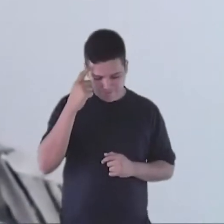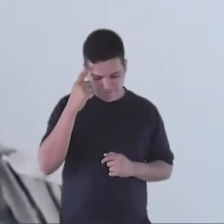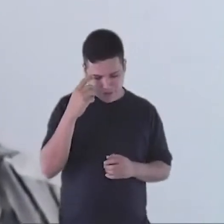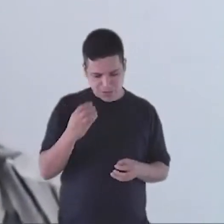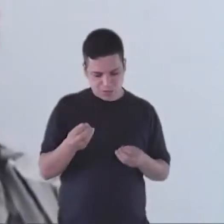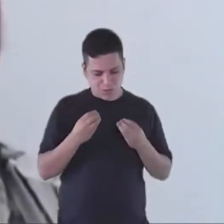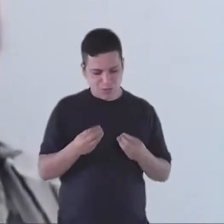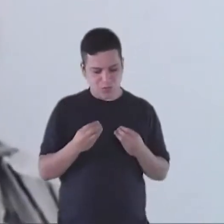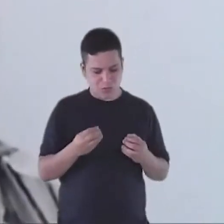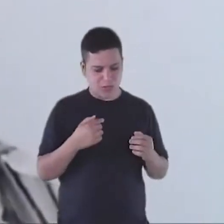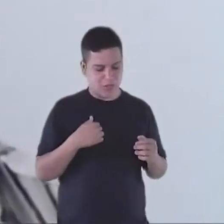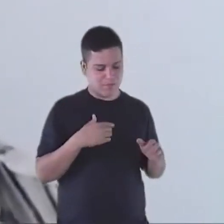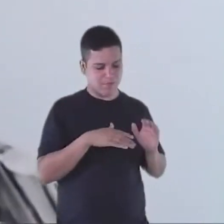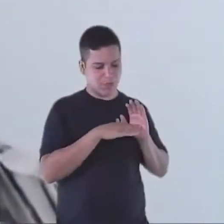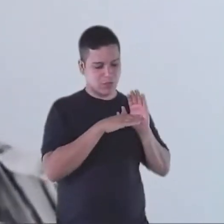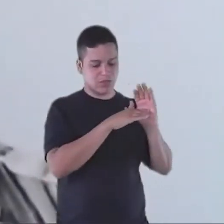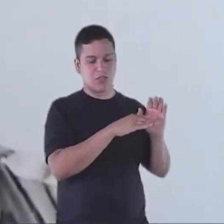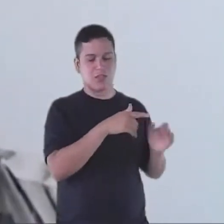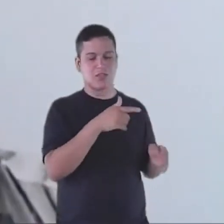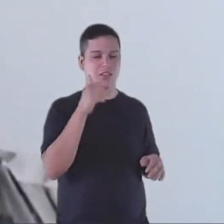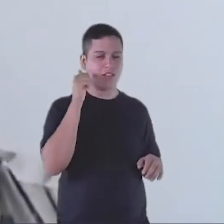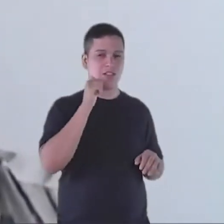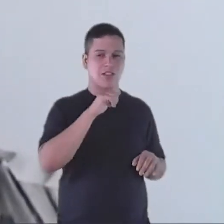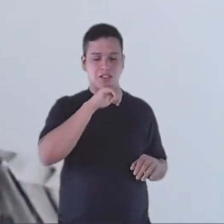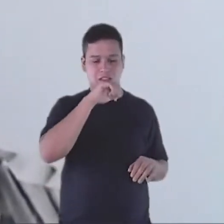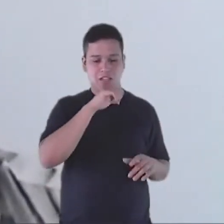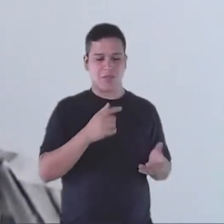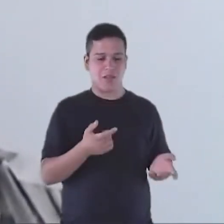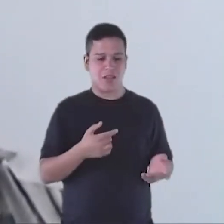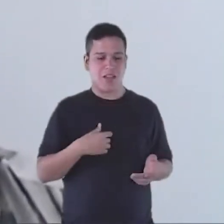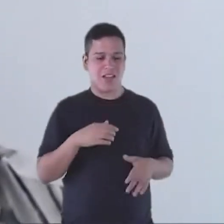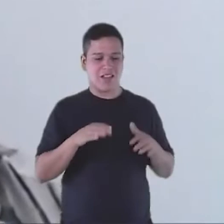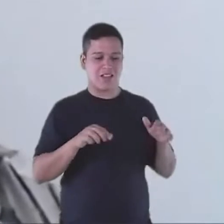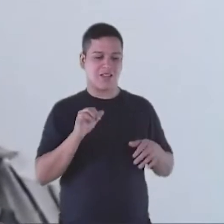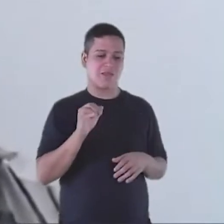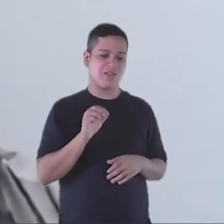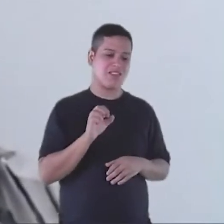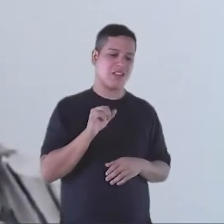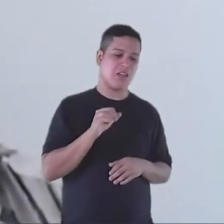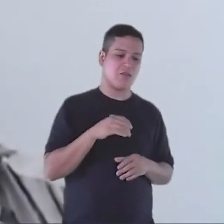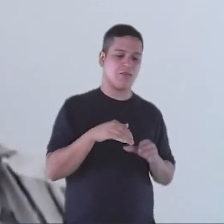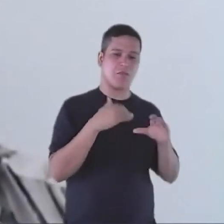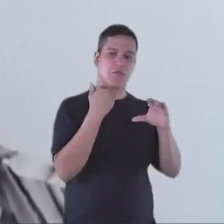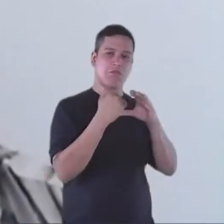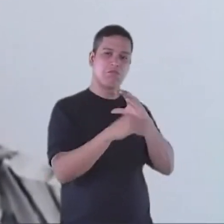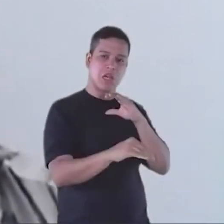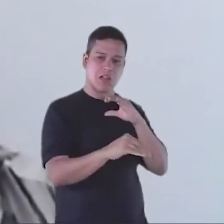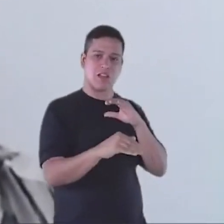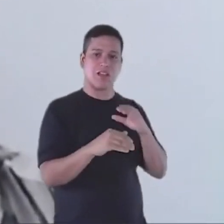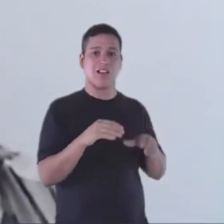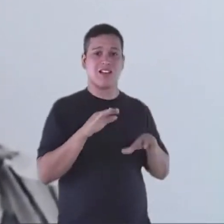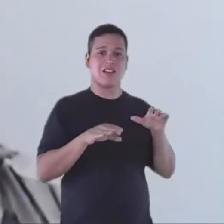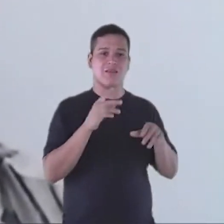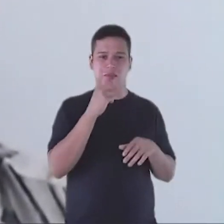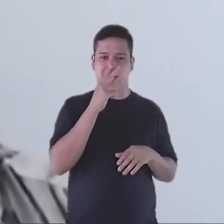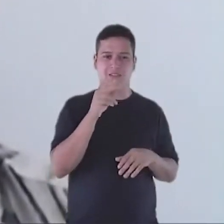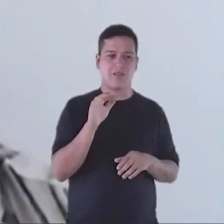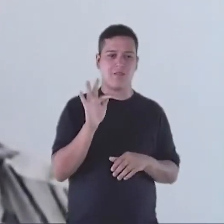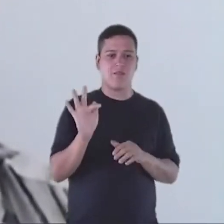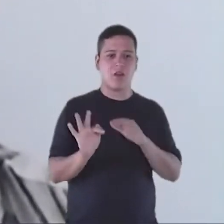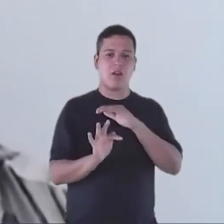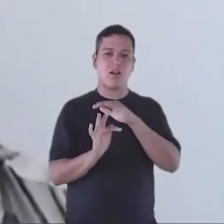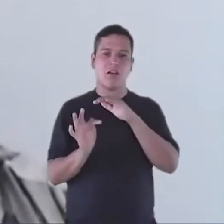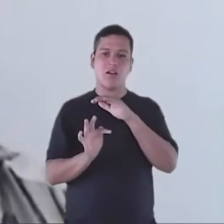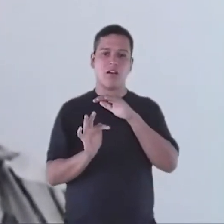gente mandar mensagens, e-mails, vai ficar muito formal. Eu conheço a história da minha mãe. Eu